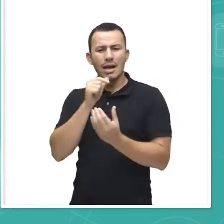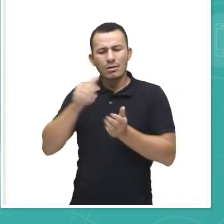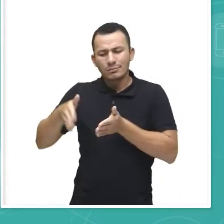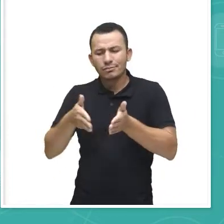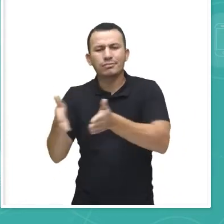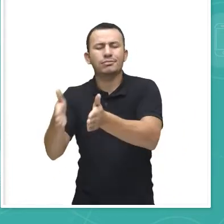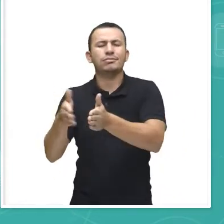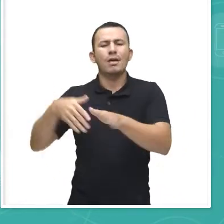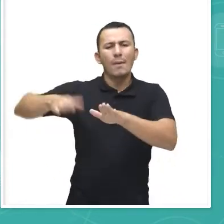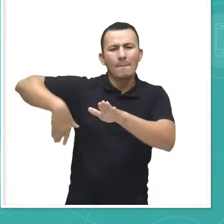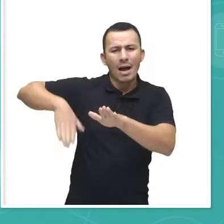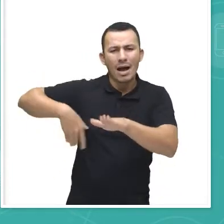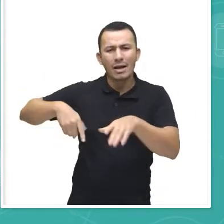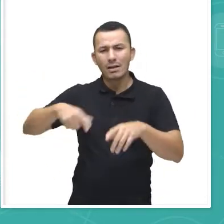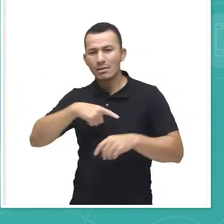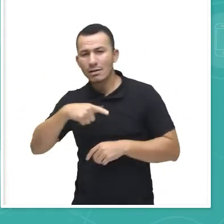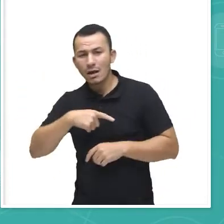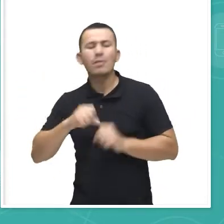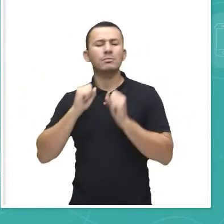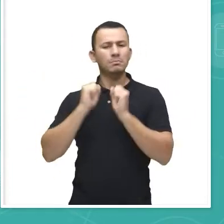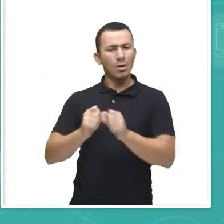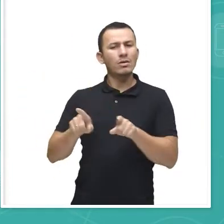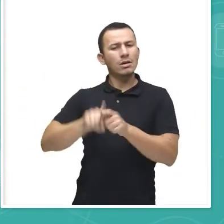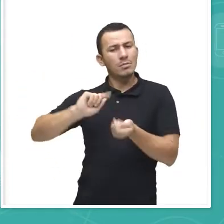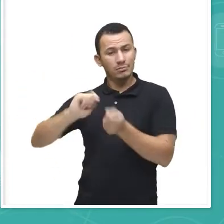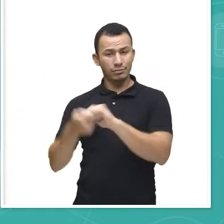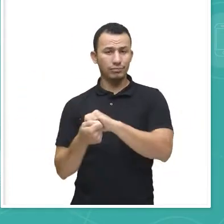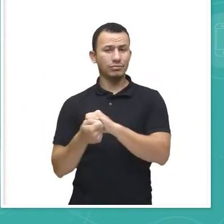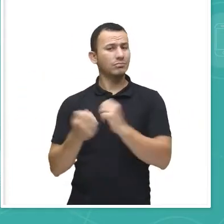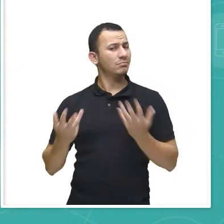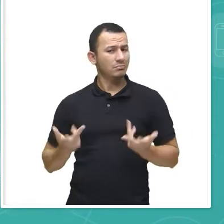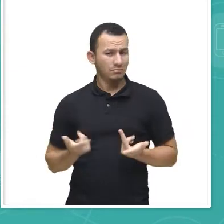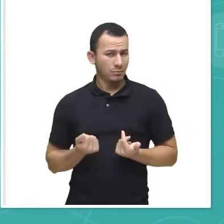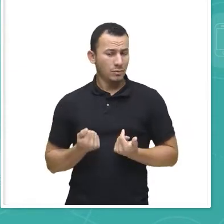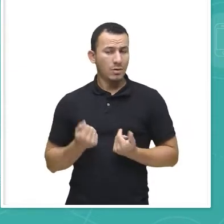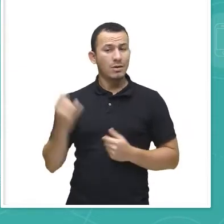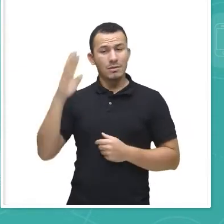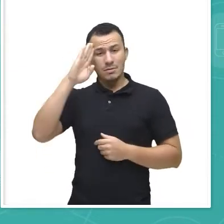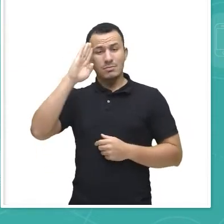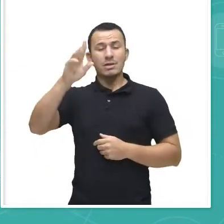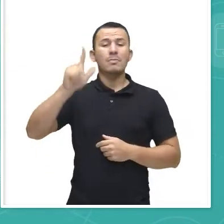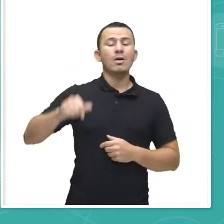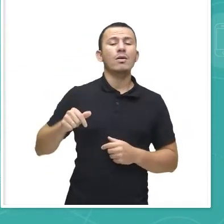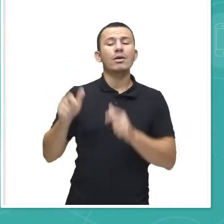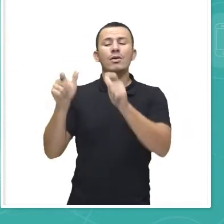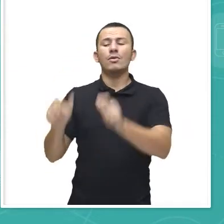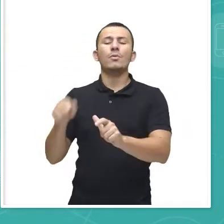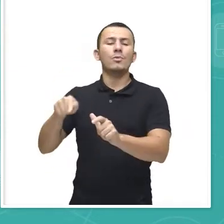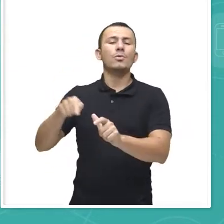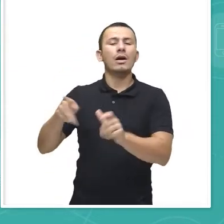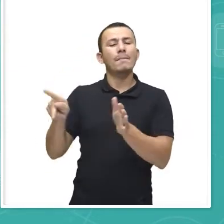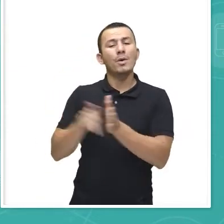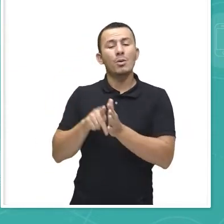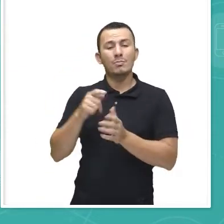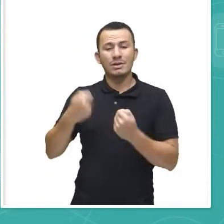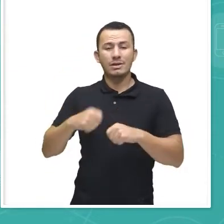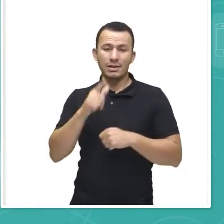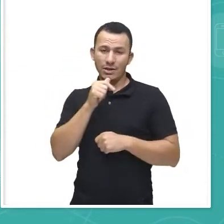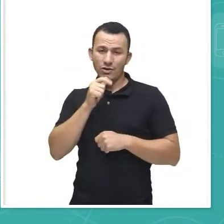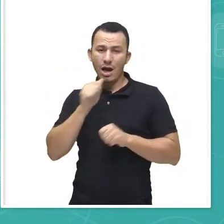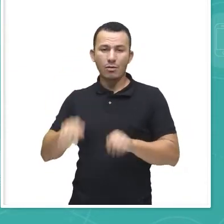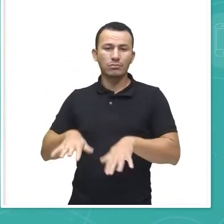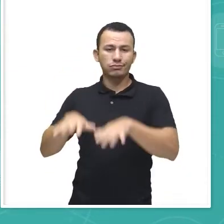para praticar isso, beleza, maravilhoso. O importante é você ter um ambiente aquático onde